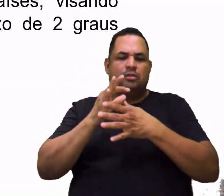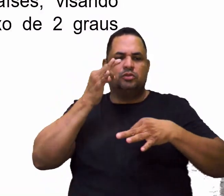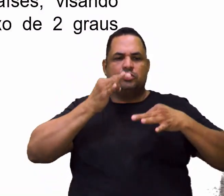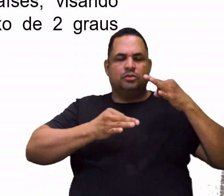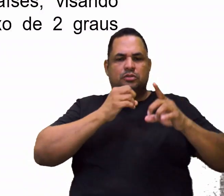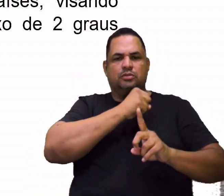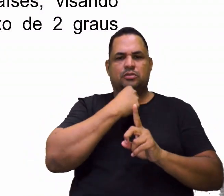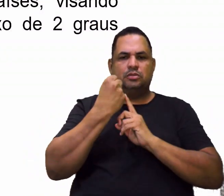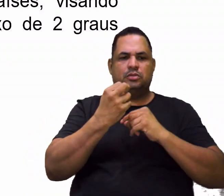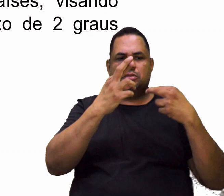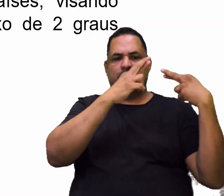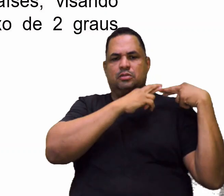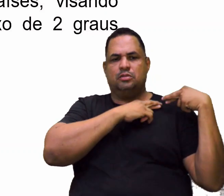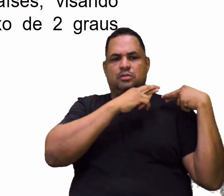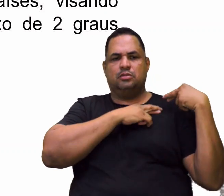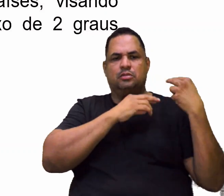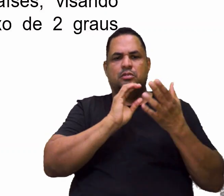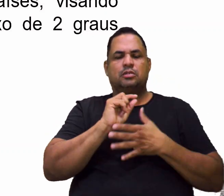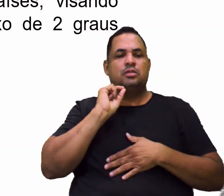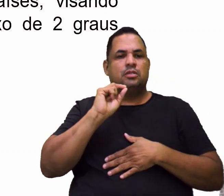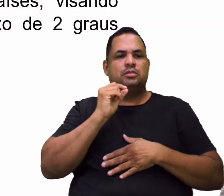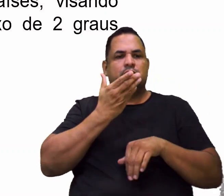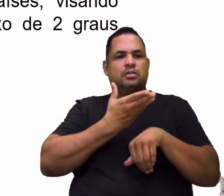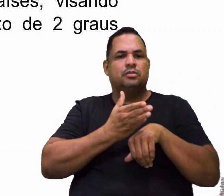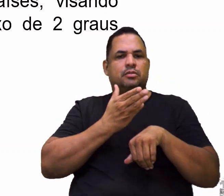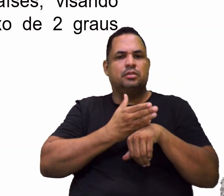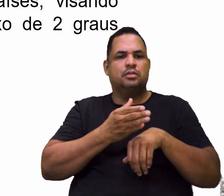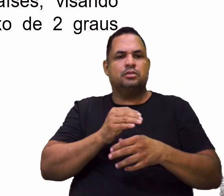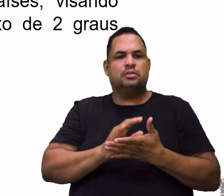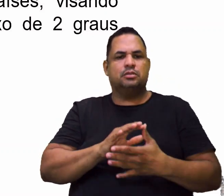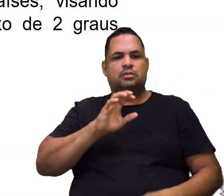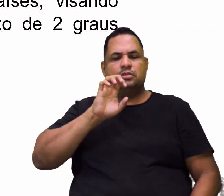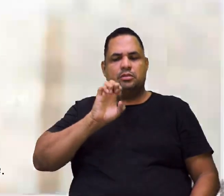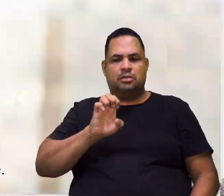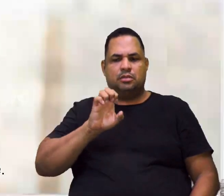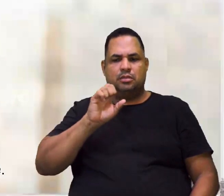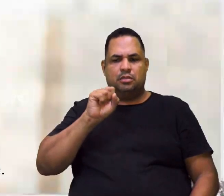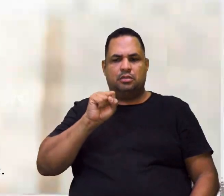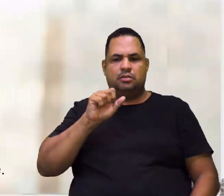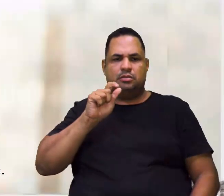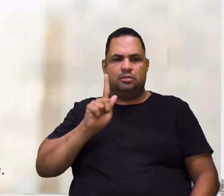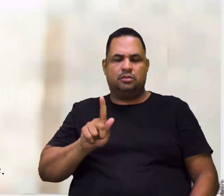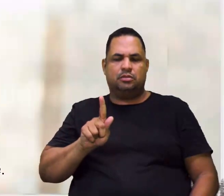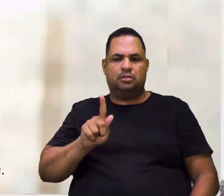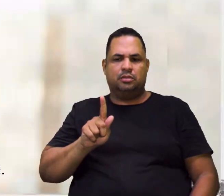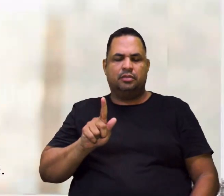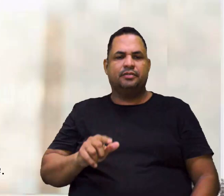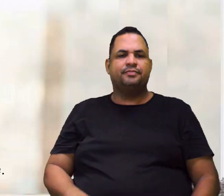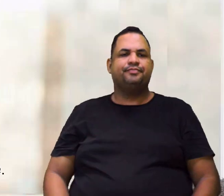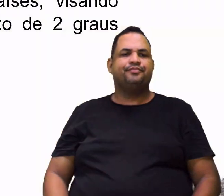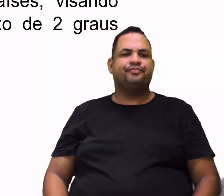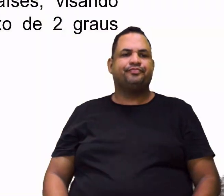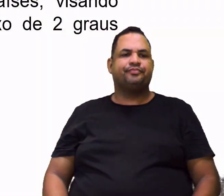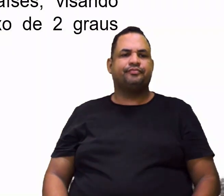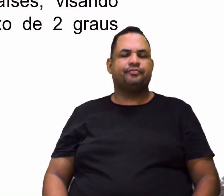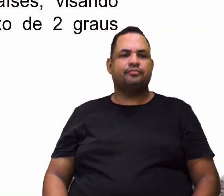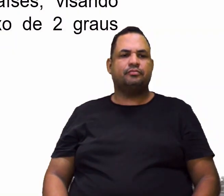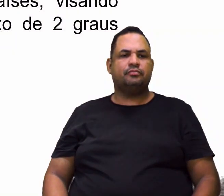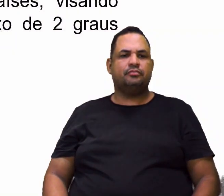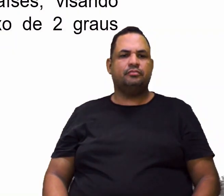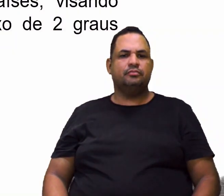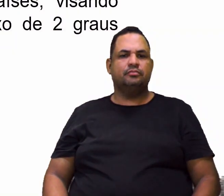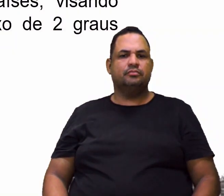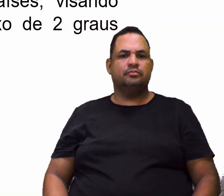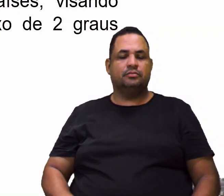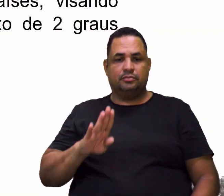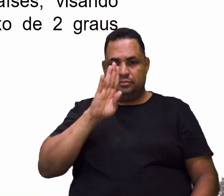responsabilidade. Essa prática do ESG, essa daqui, ó, ESG,